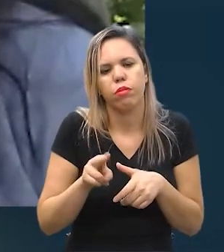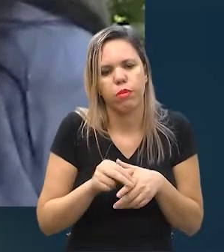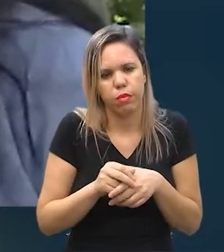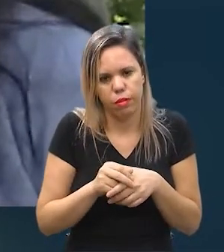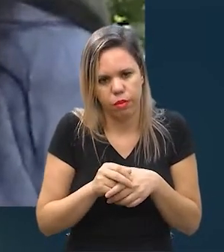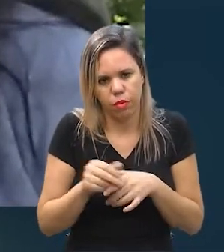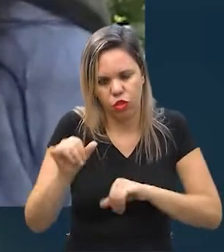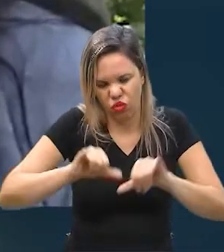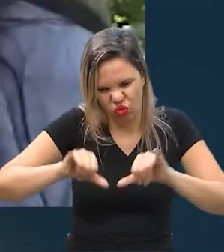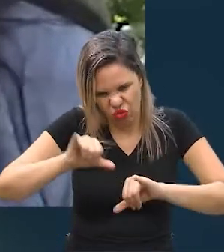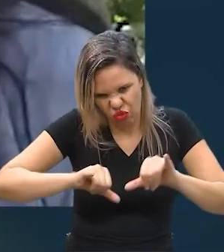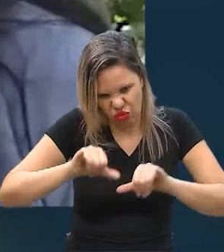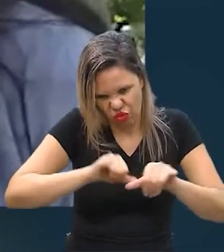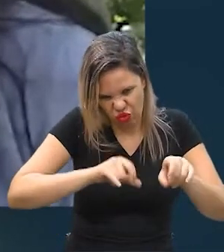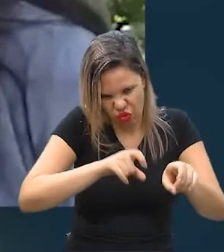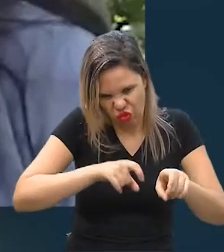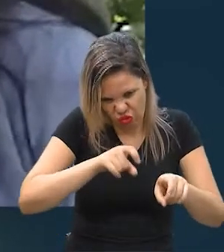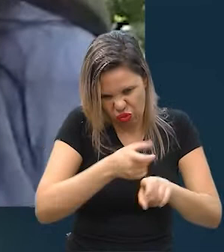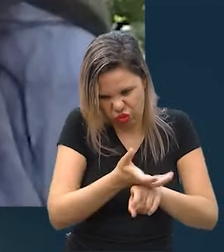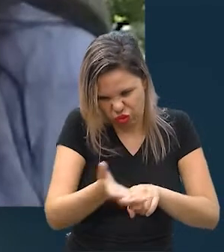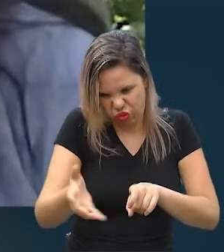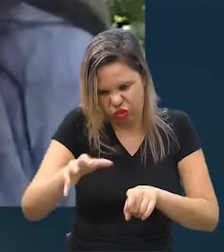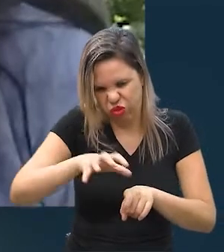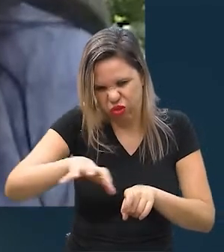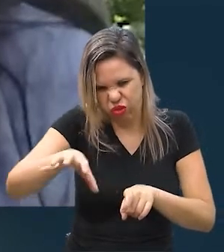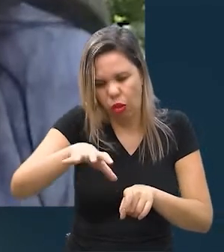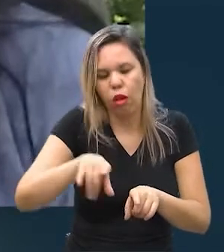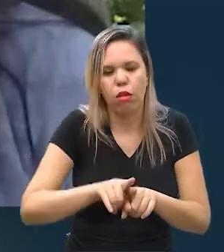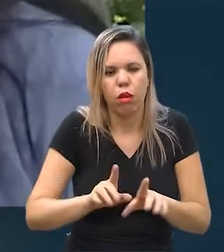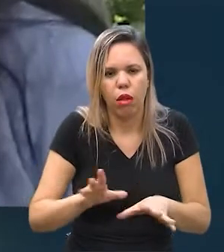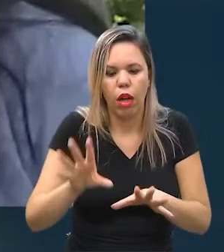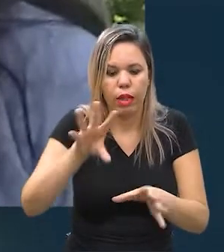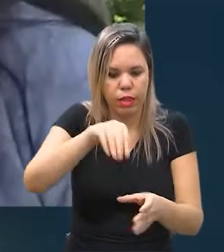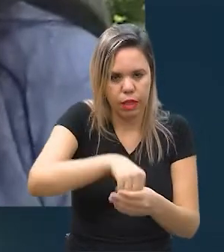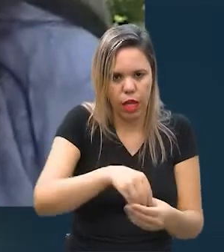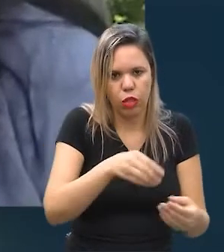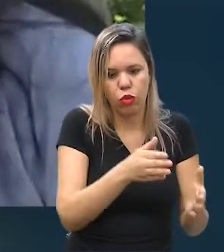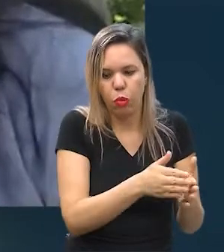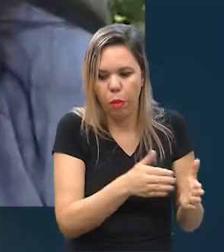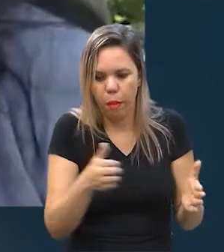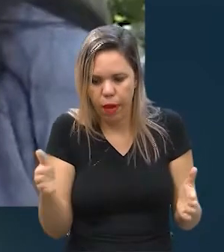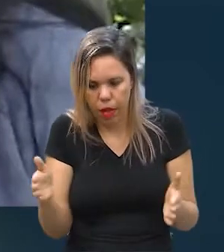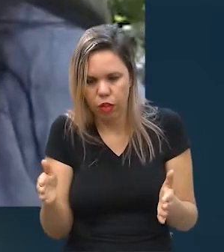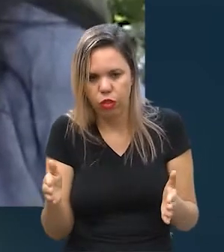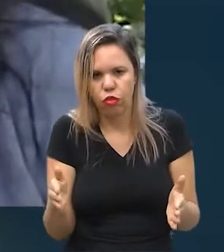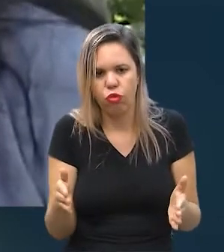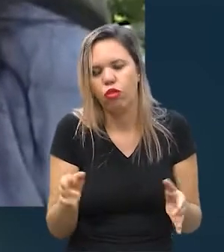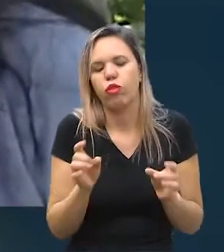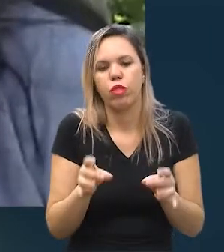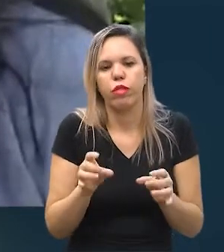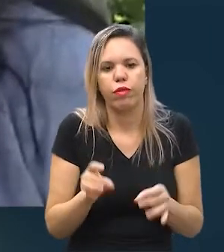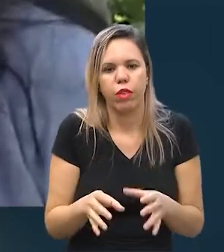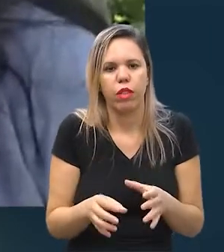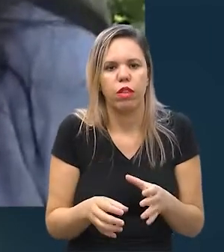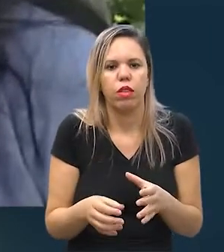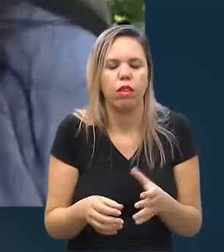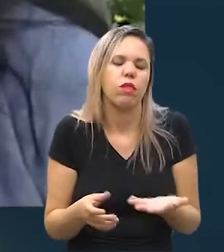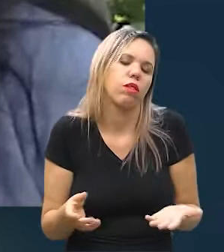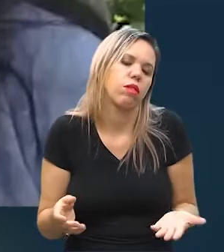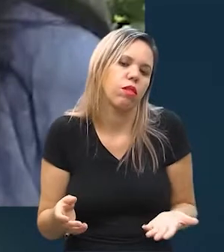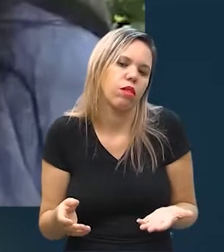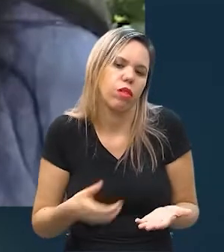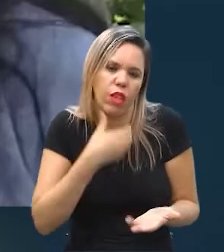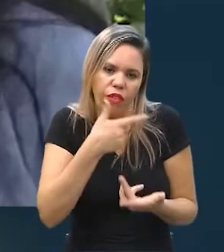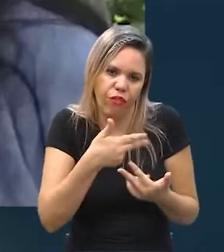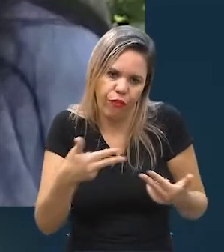de agrotóxicos, o produto que é colhido dentro da safra, do ciclo natural da planta, a